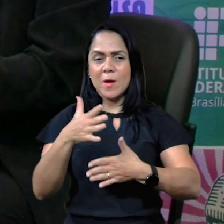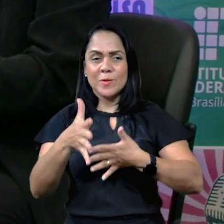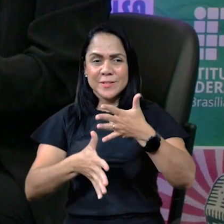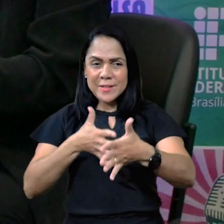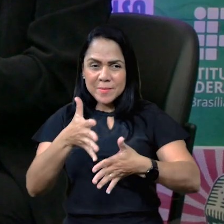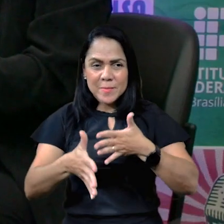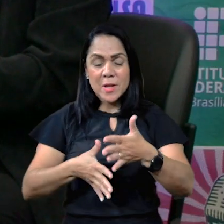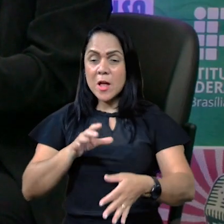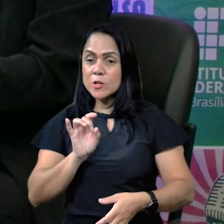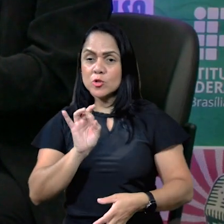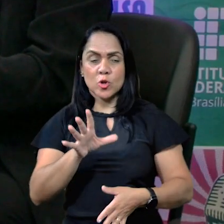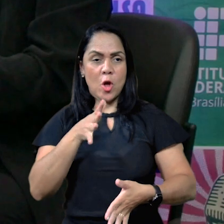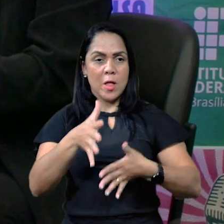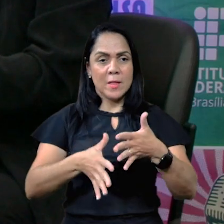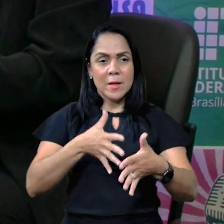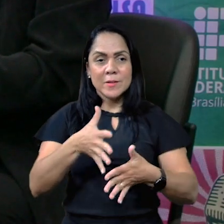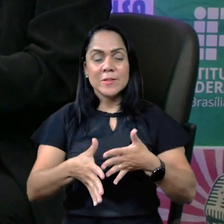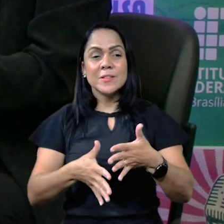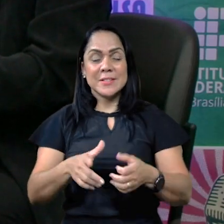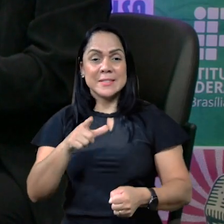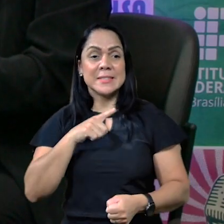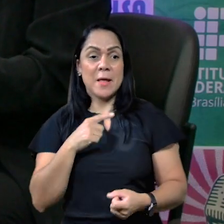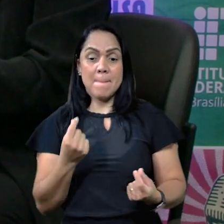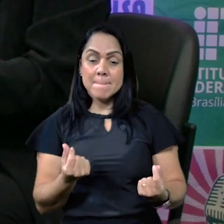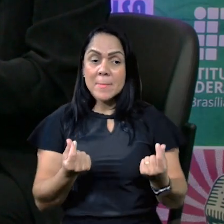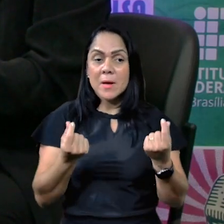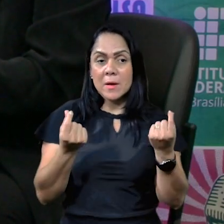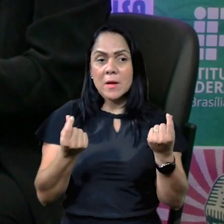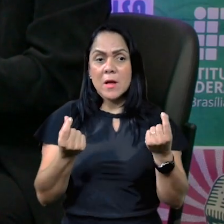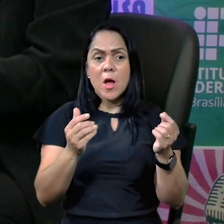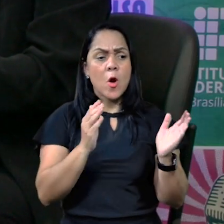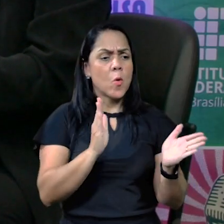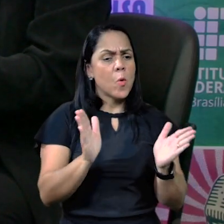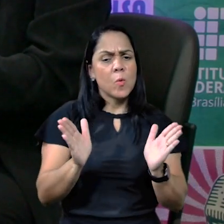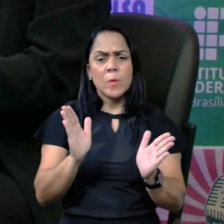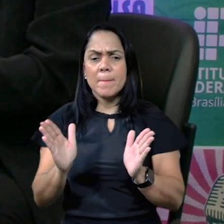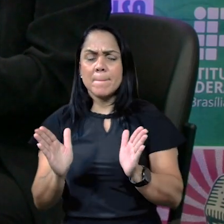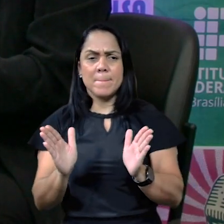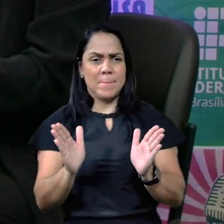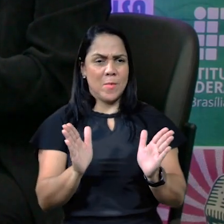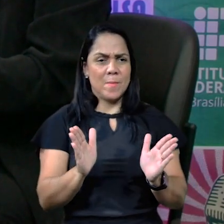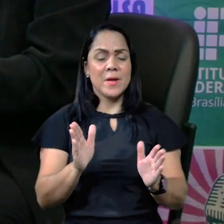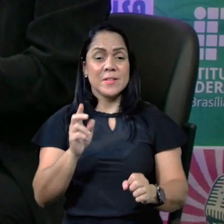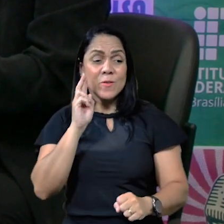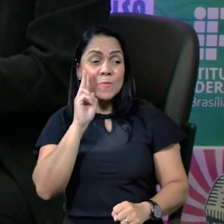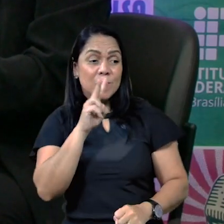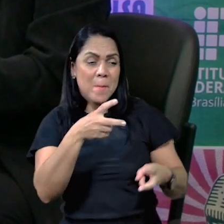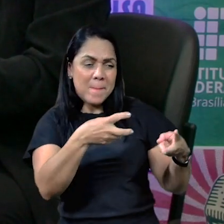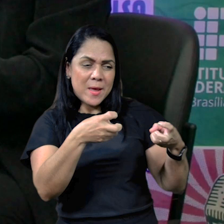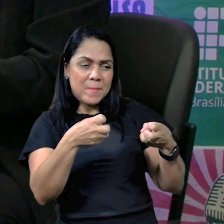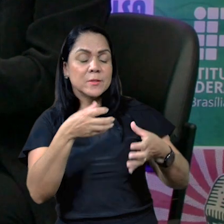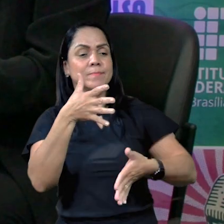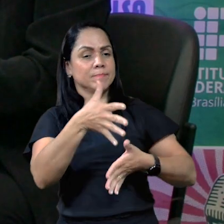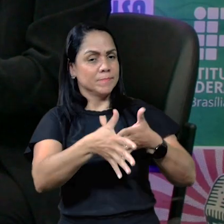só traduzir se tiver sendo pago. uhum, A qualquer momento, se eu ver, eu faço.